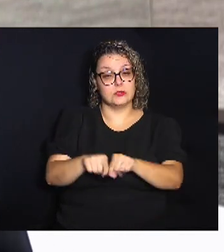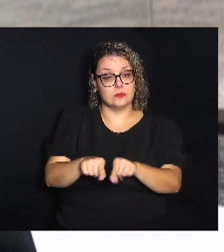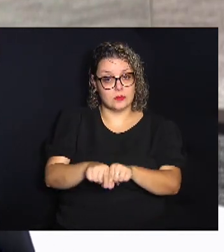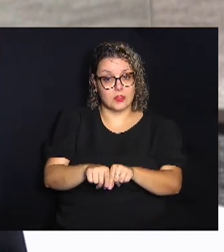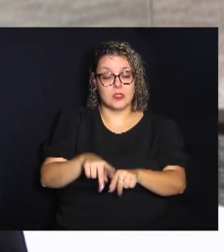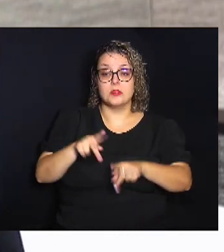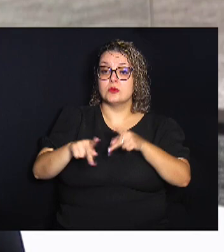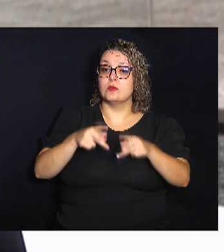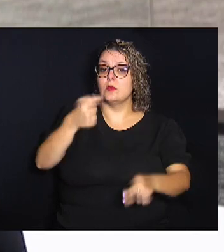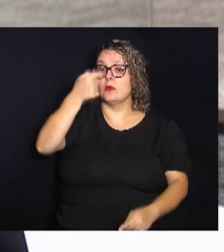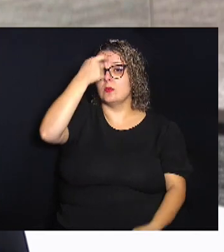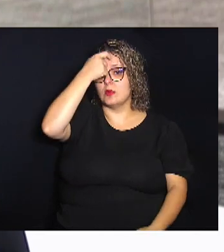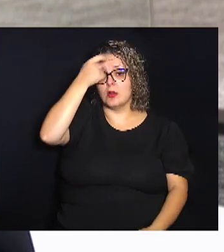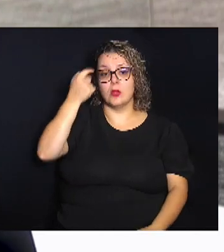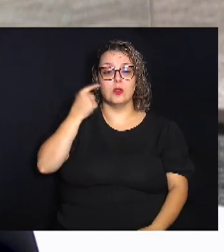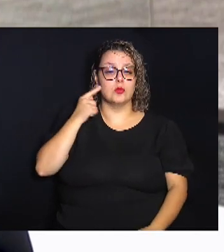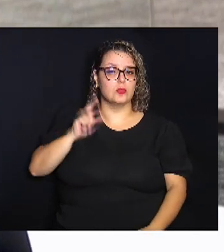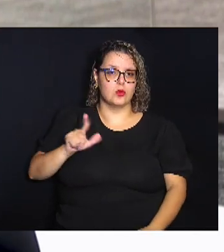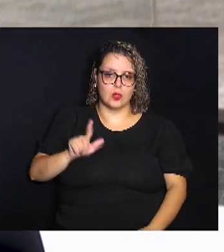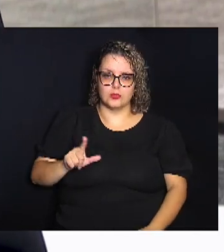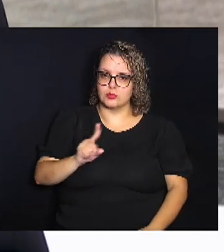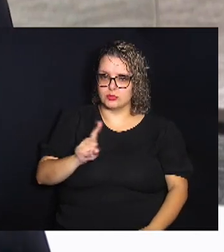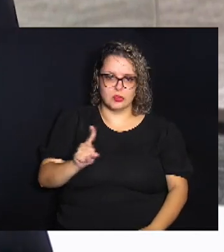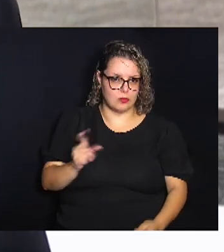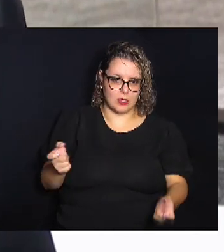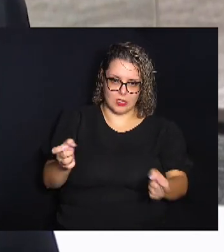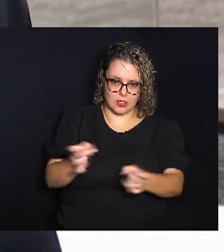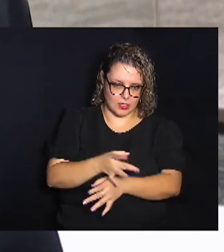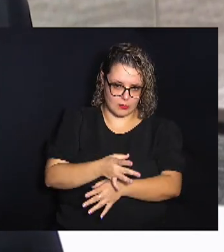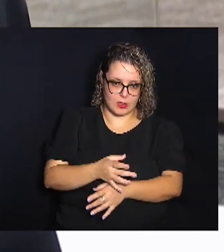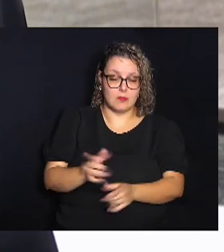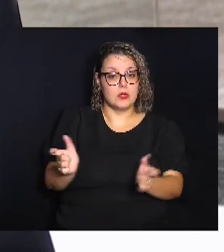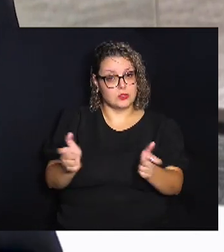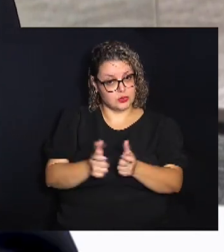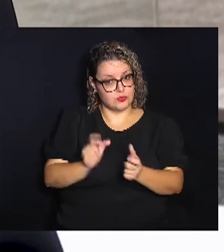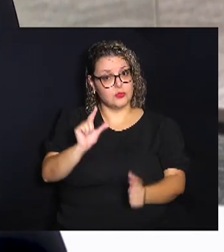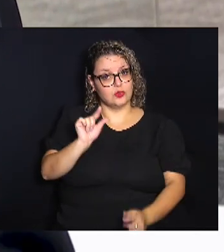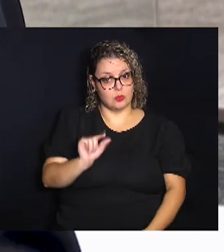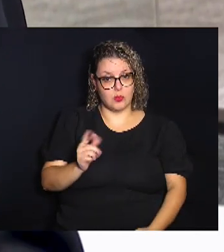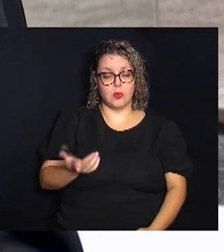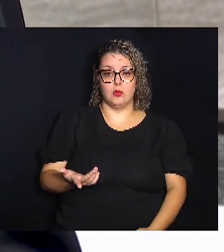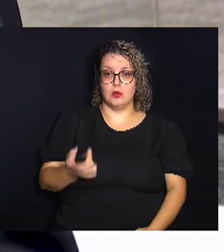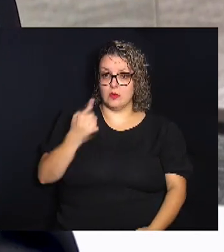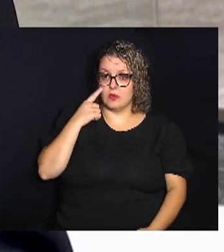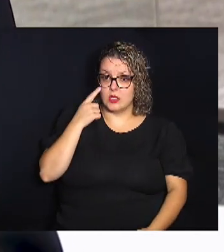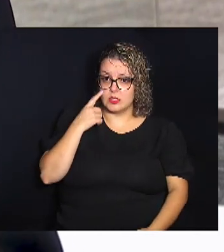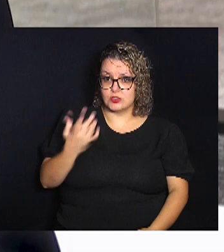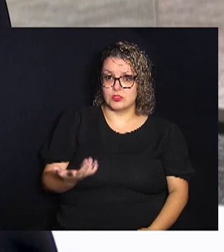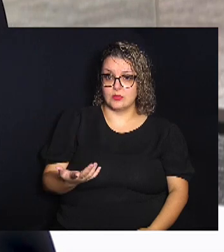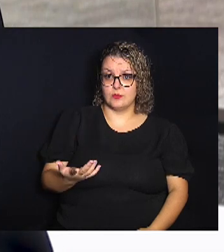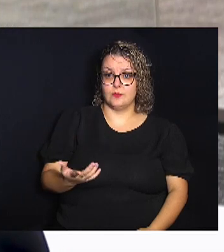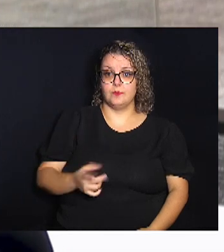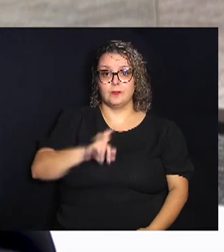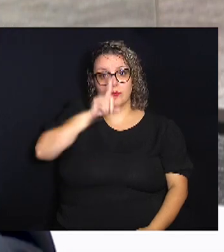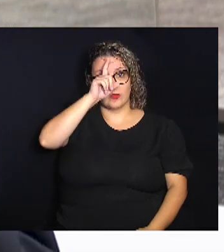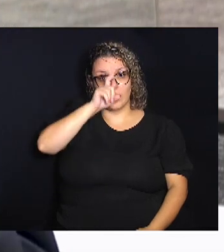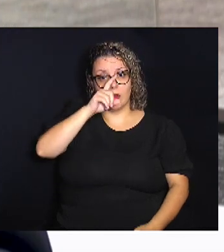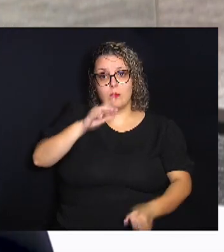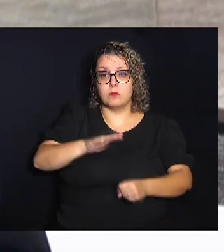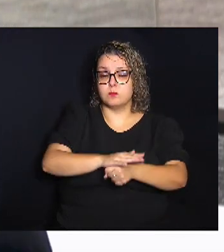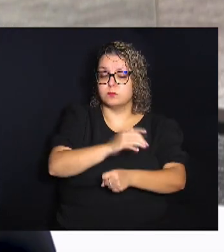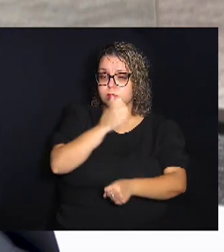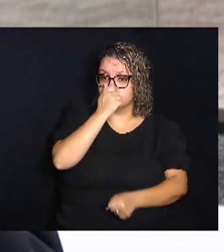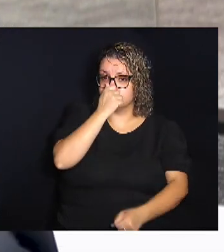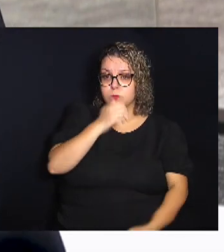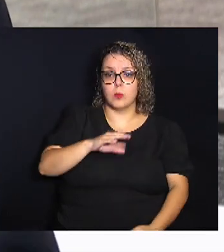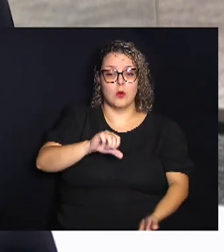povo conscientizar, lógico que não vai acabar, mas vai diminuir um pouco. E veja bem, os hospitais estão lotados, os